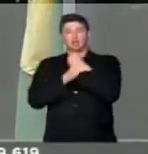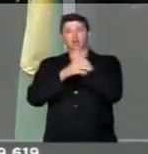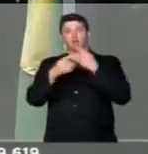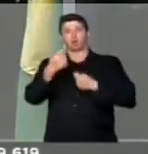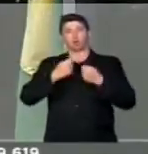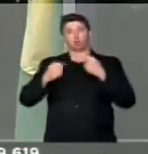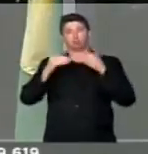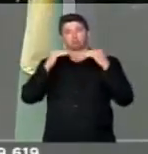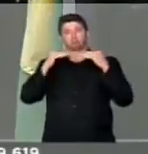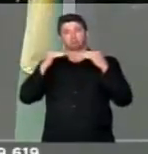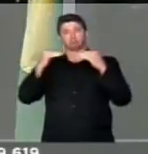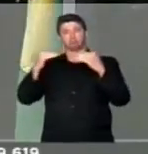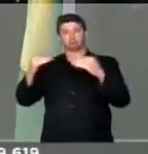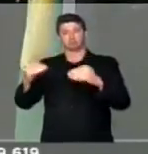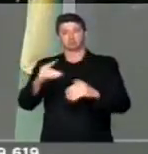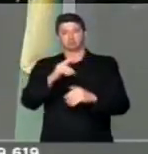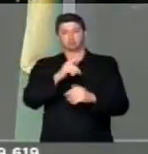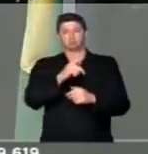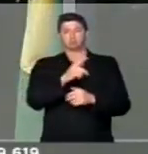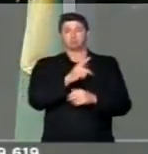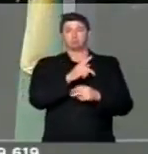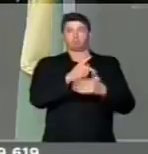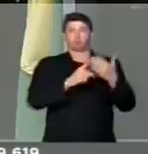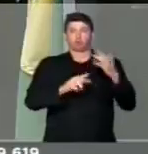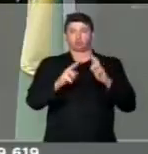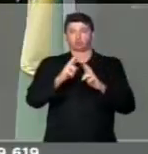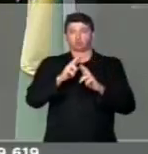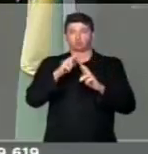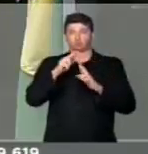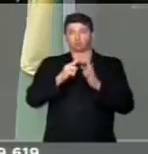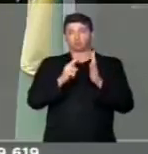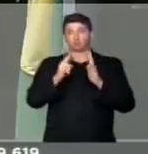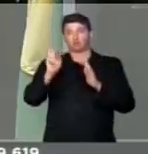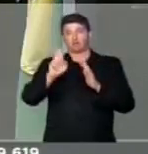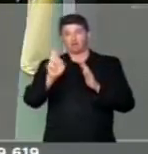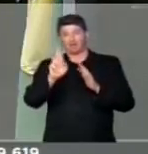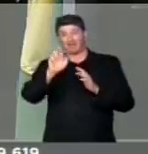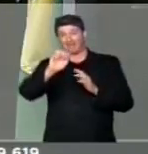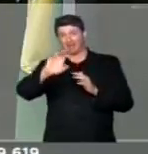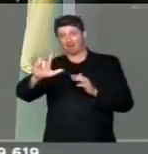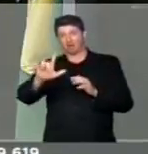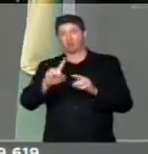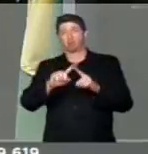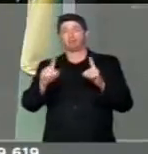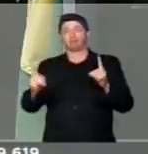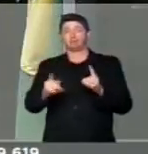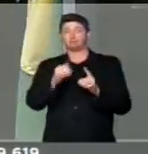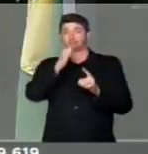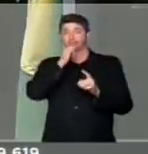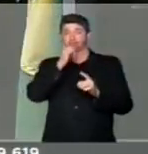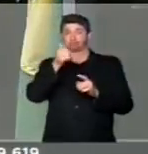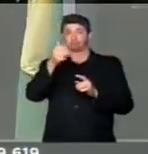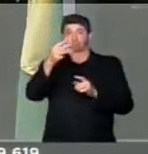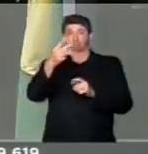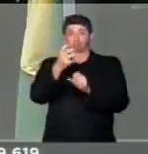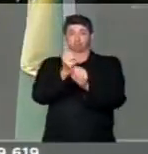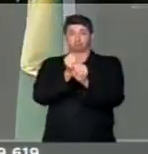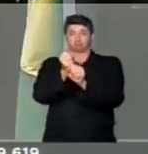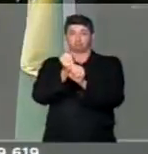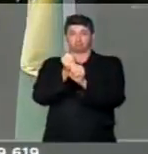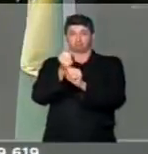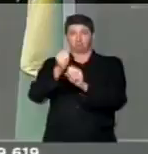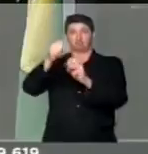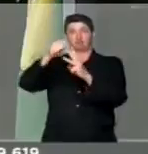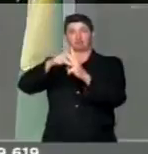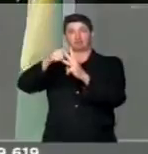econômica que veio com o Plano Real. Mas, infelizmente, nesses últimos 13 anos e 3